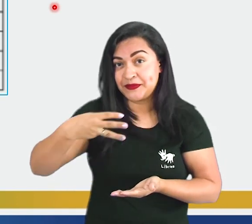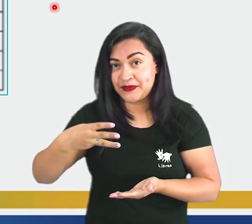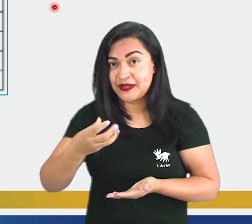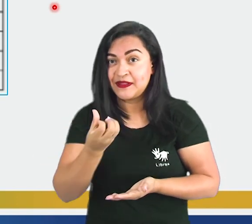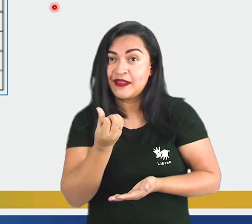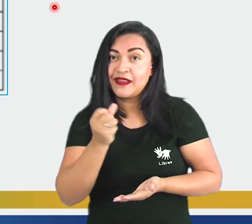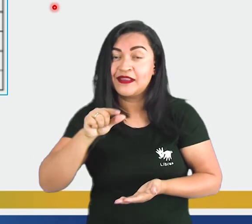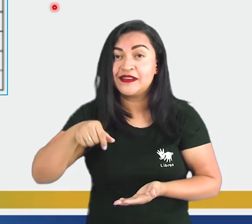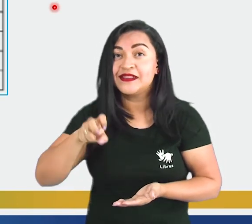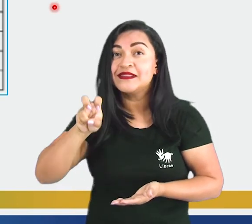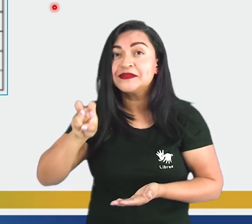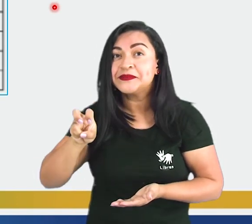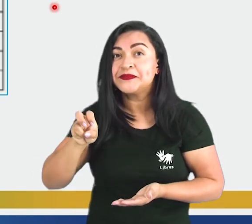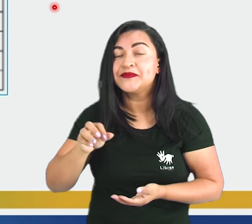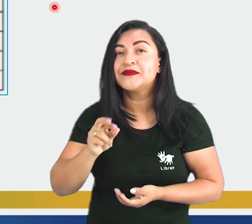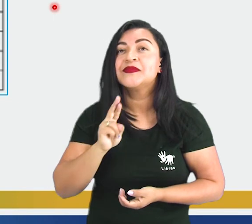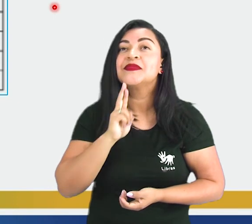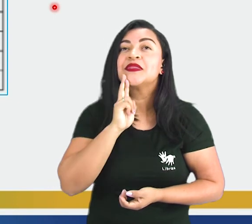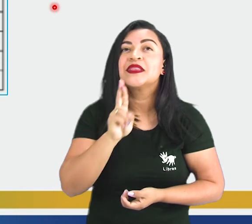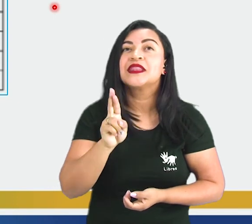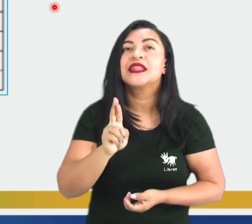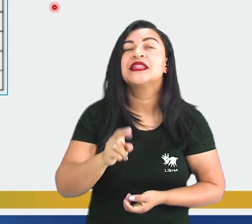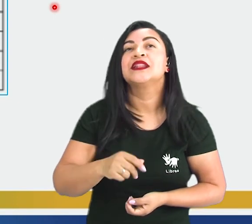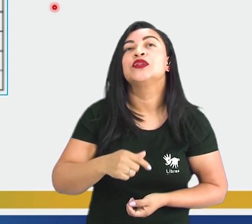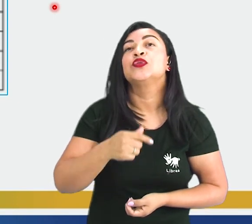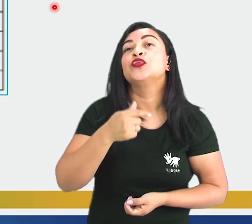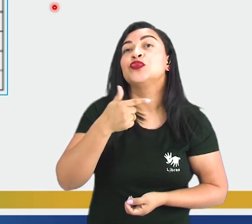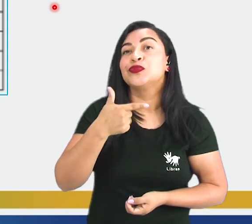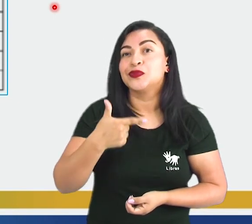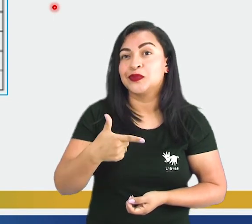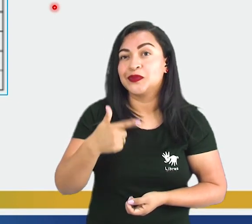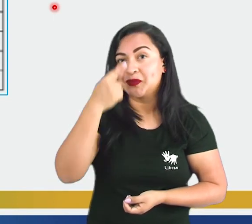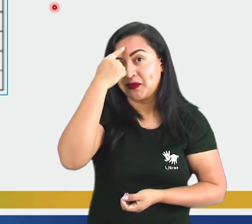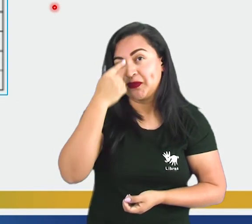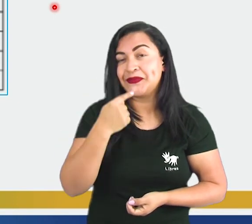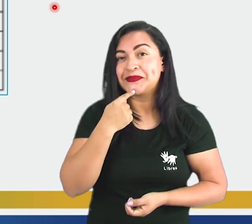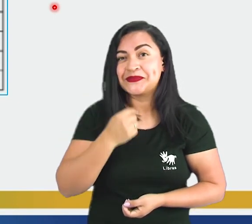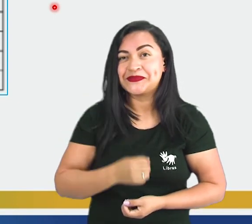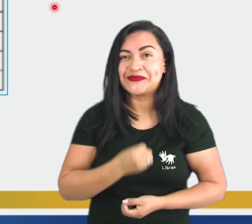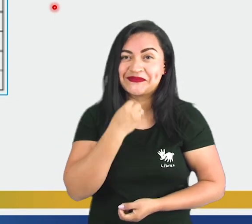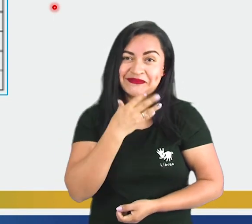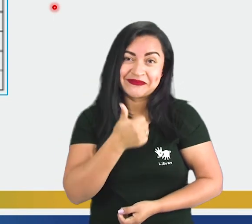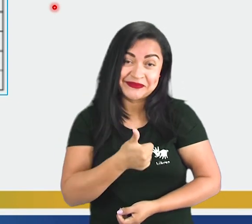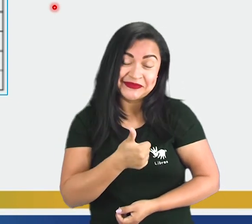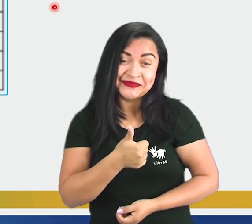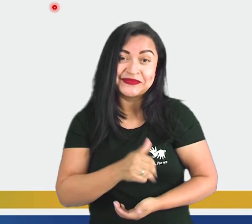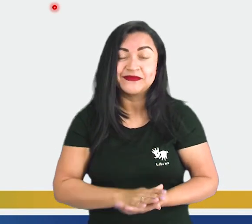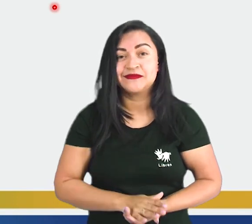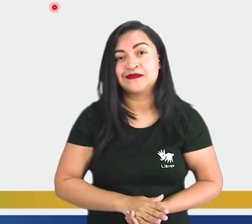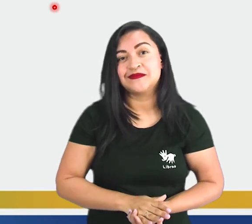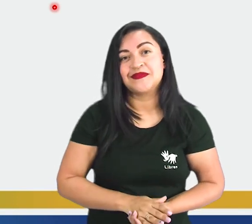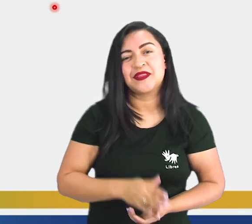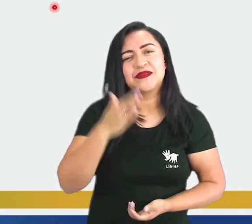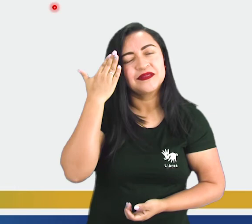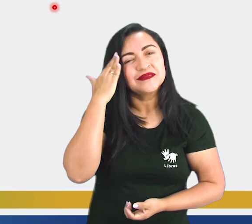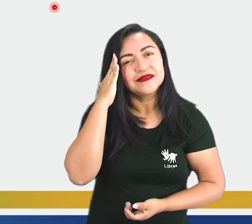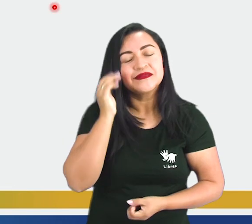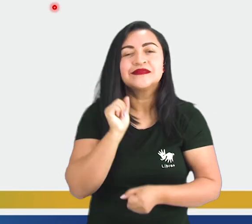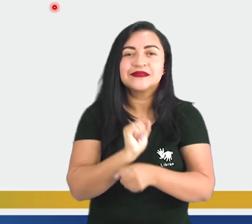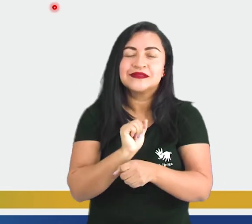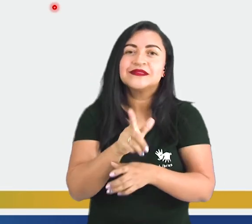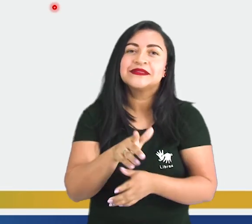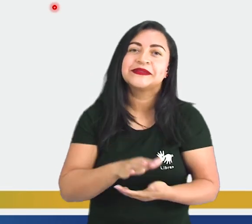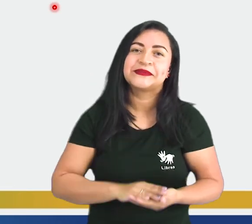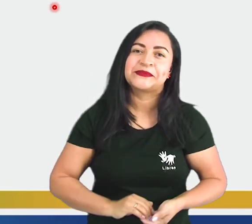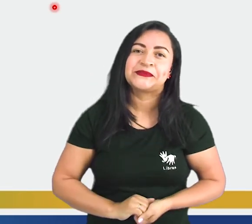resposta correta é a figura de número 2. Muito bem. Espero que vocês tenham compreendido isso aí